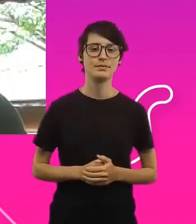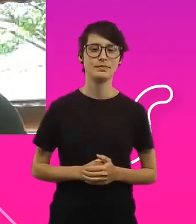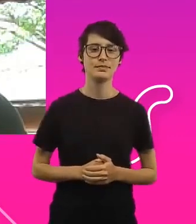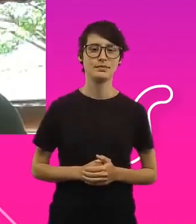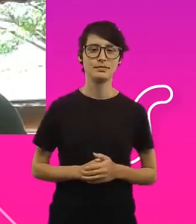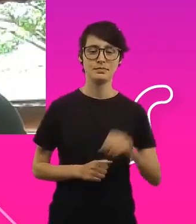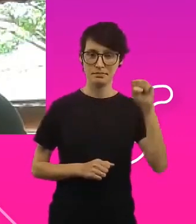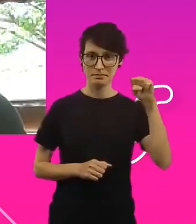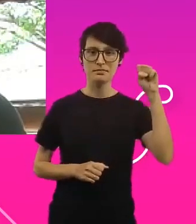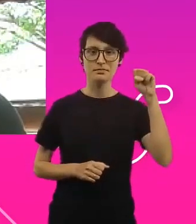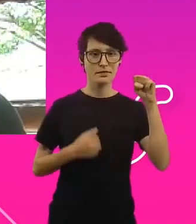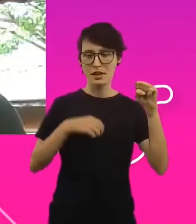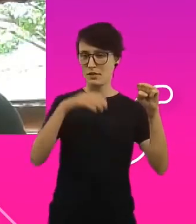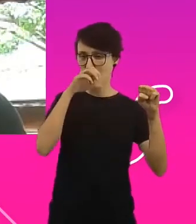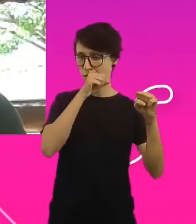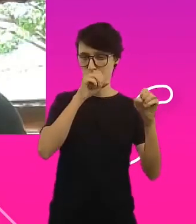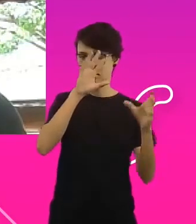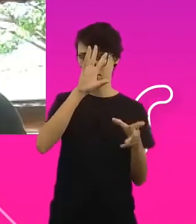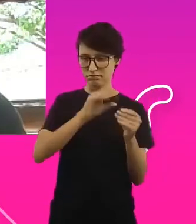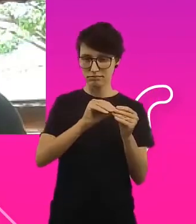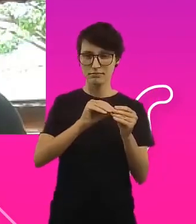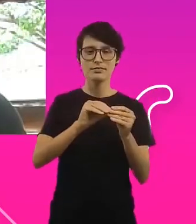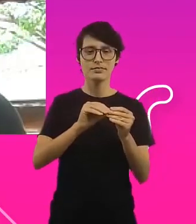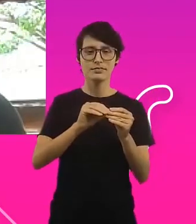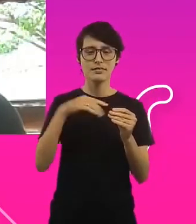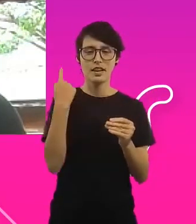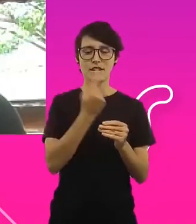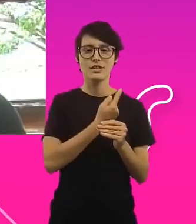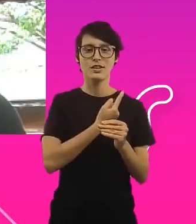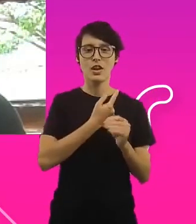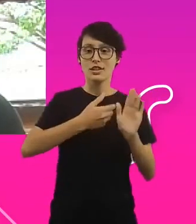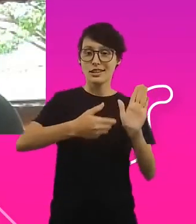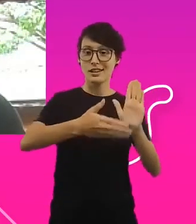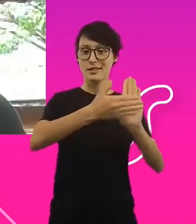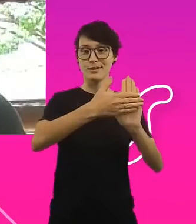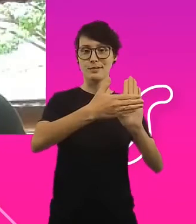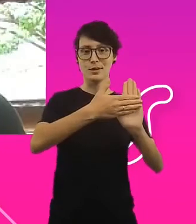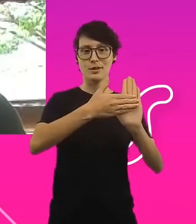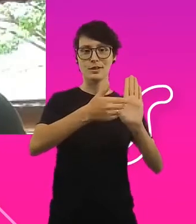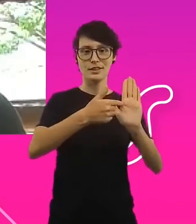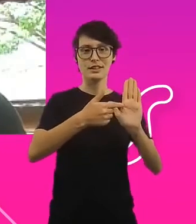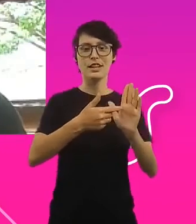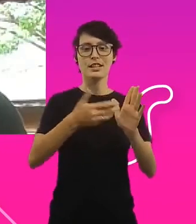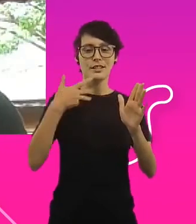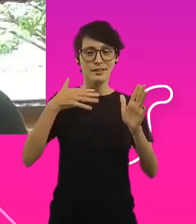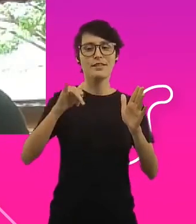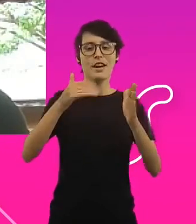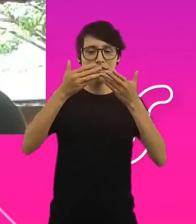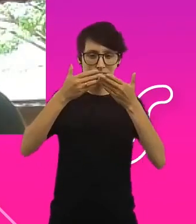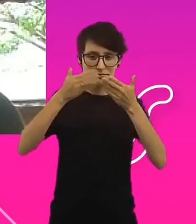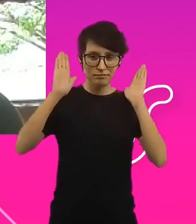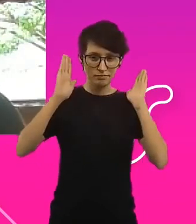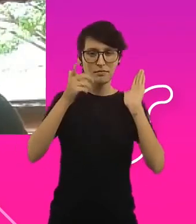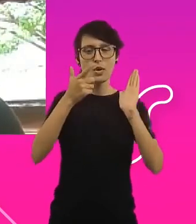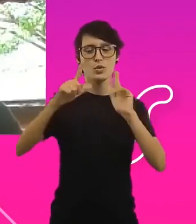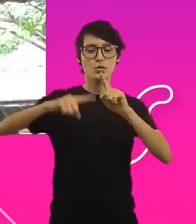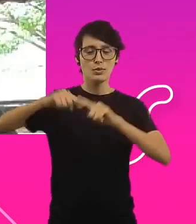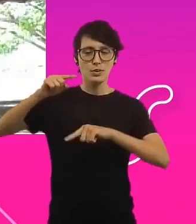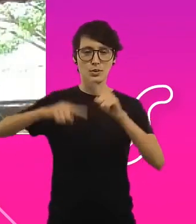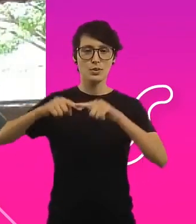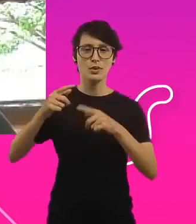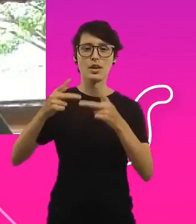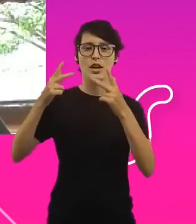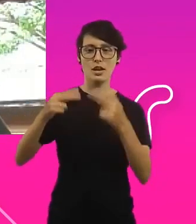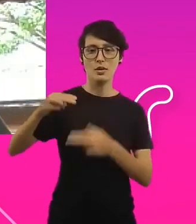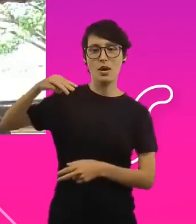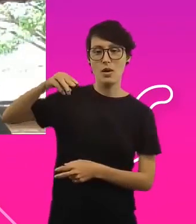bem rápida, assim, porque a nossa iniciativa, né, a gente vai ampliar para outros produtos como o microcrédito,